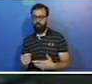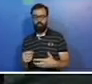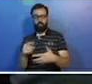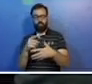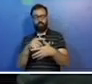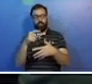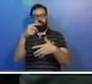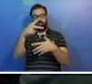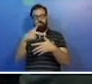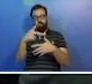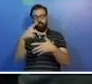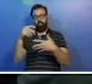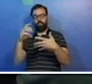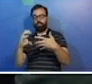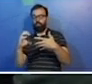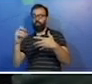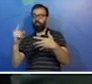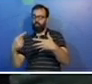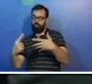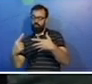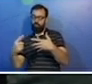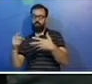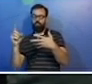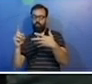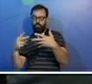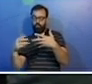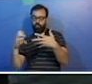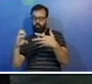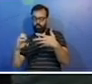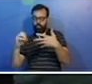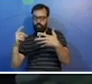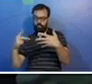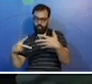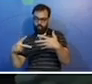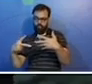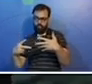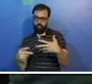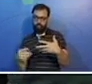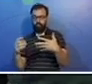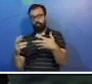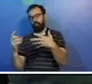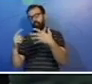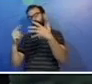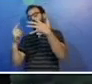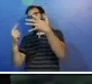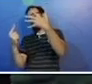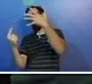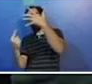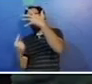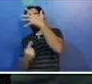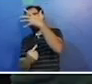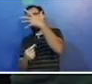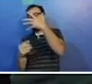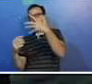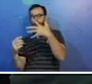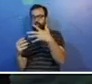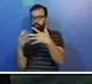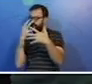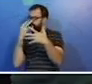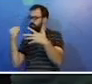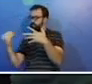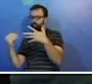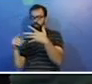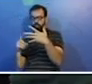Produtor, primeiro consumidor, segundo consumidor. Eu poderia ir até o coiote aqui, o